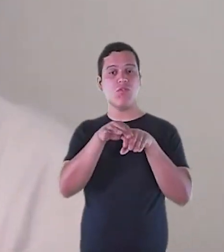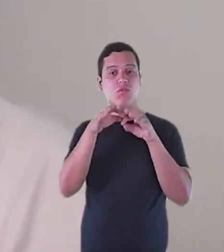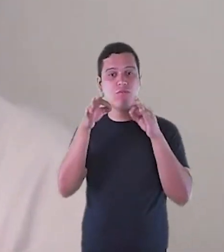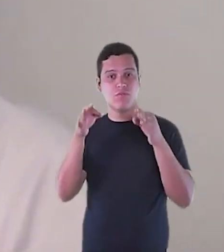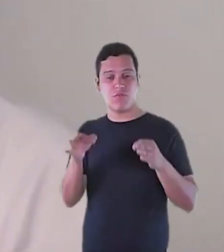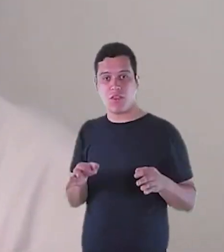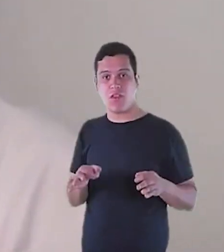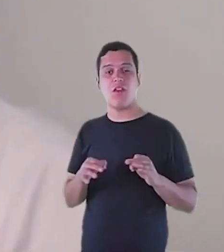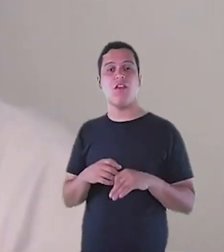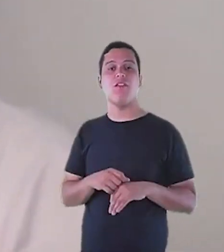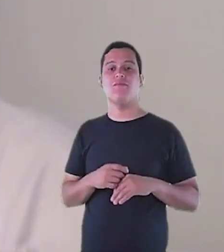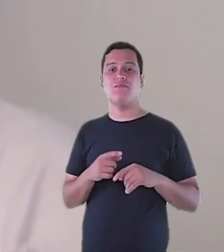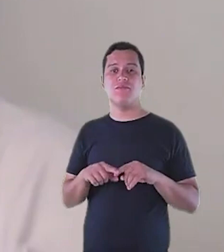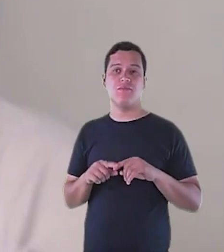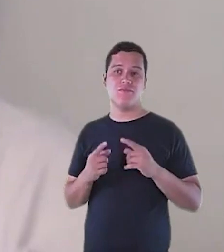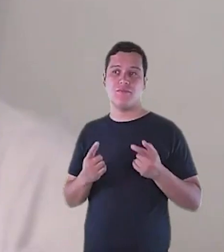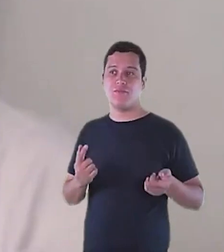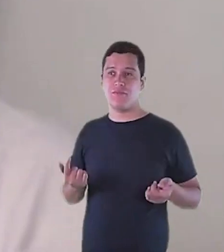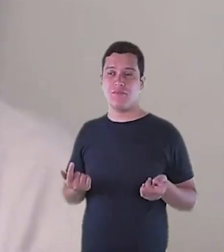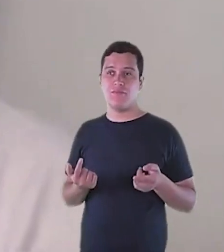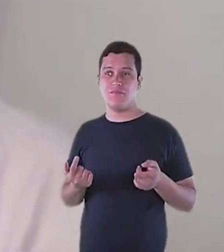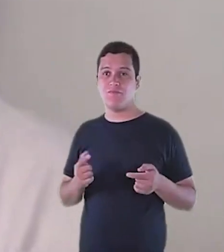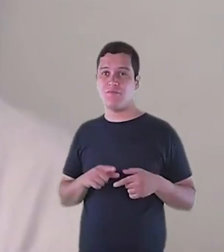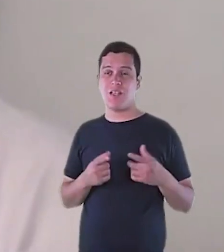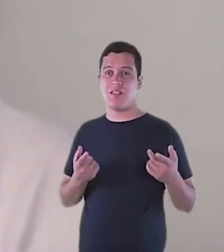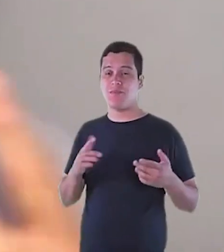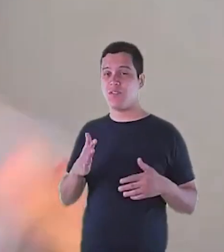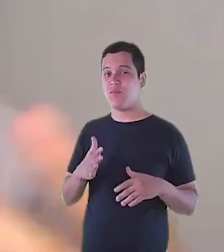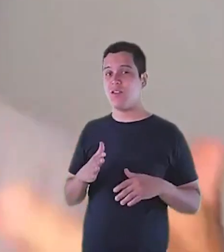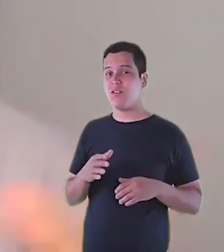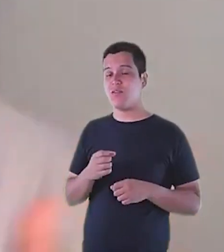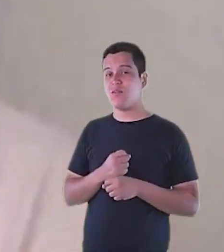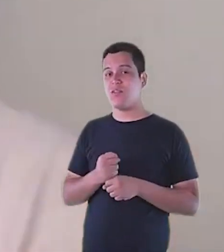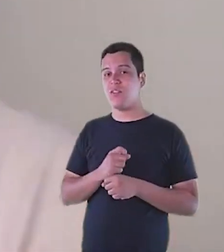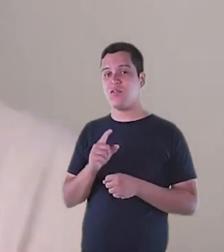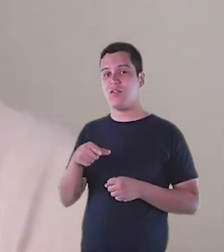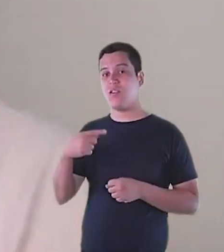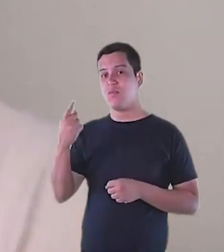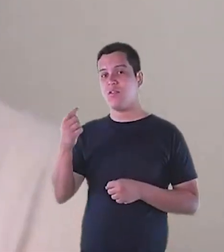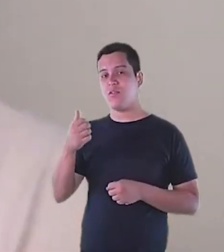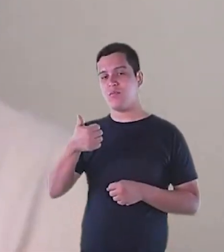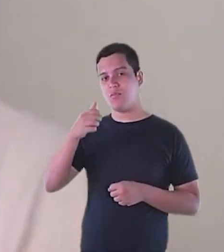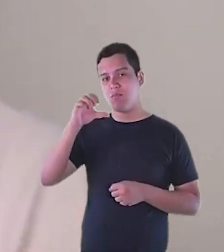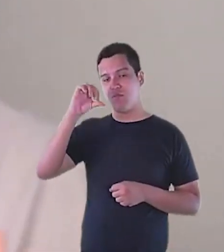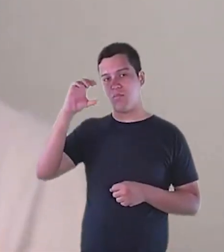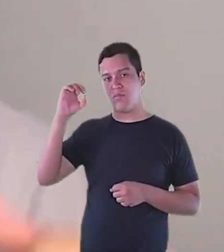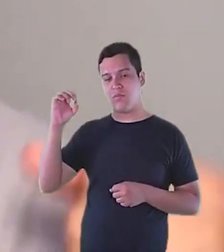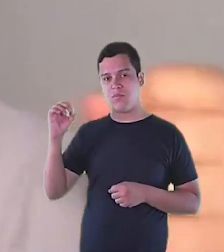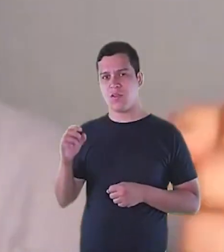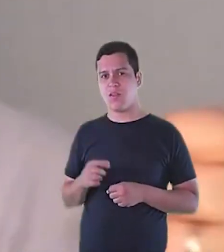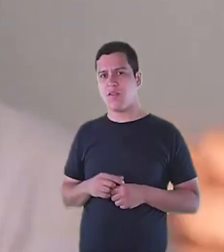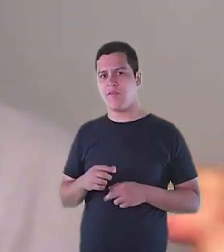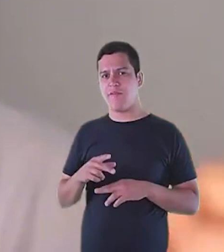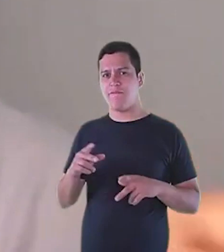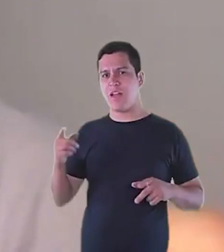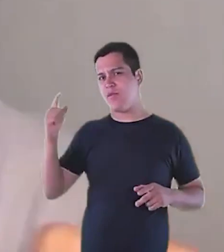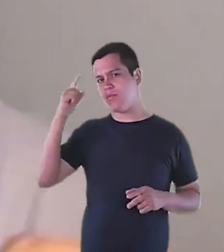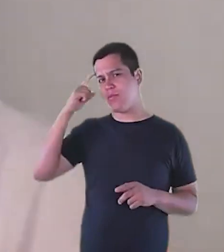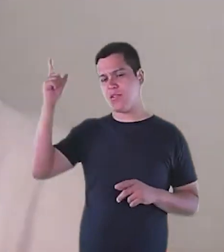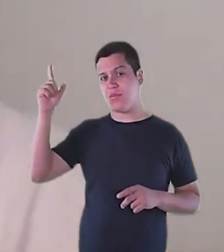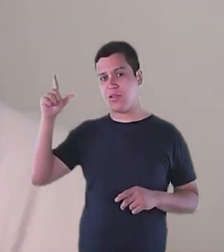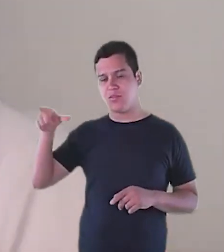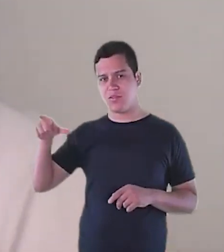binômio Casagrande e Senzala. No século XX, muito influenciado pelas ideias marxistas, pelas grandes